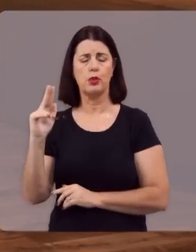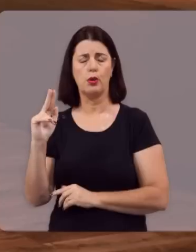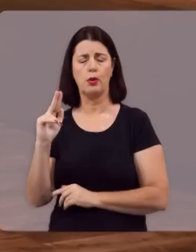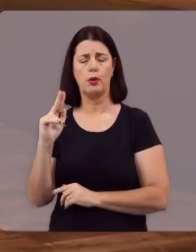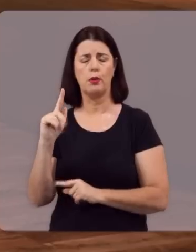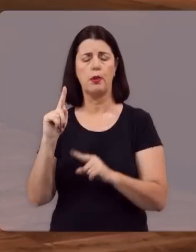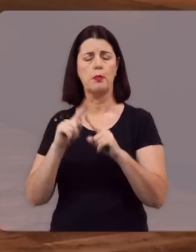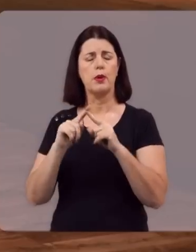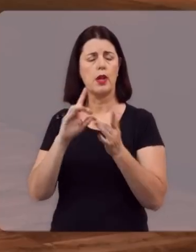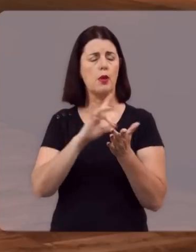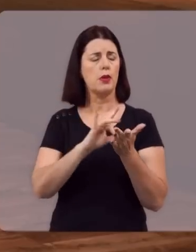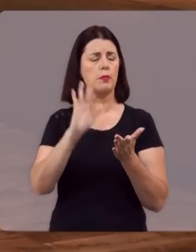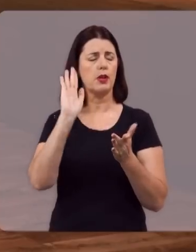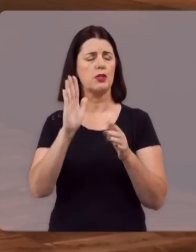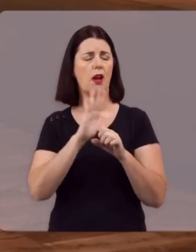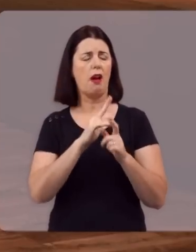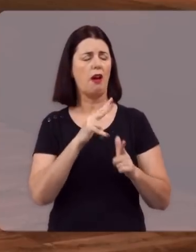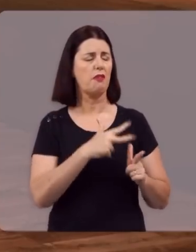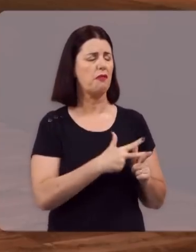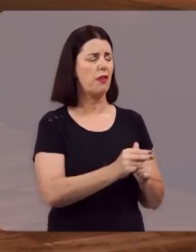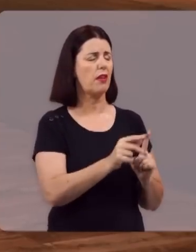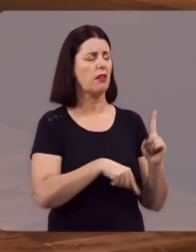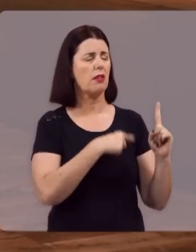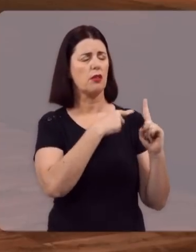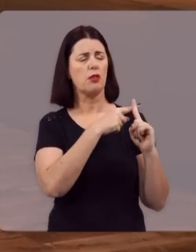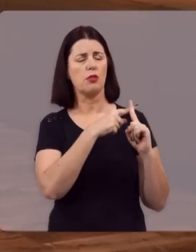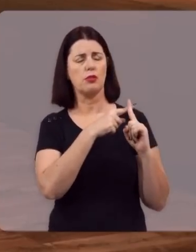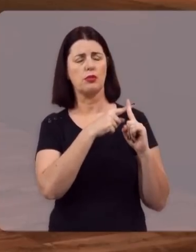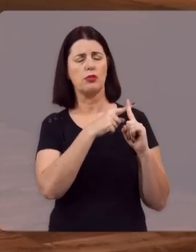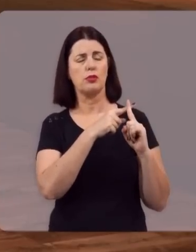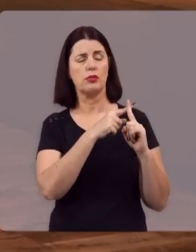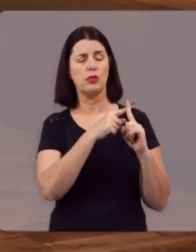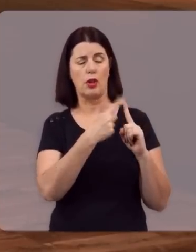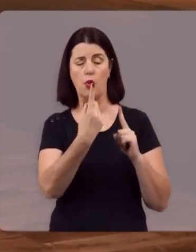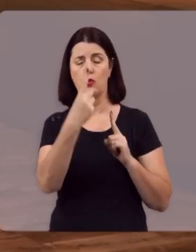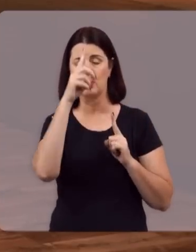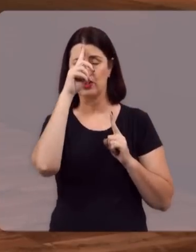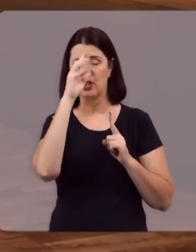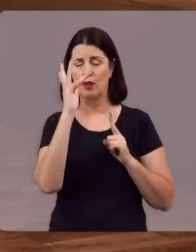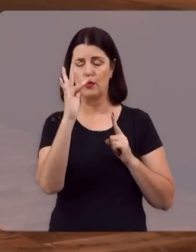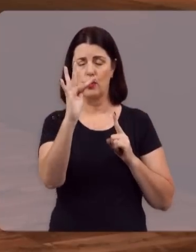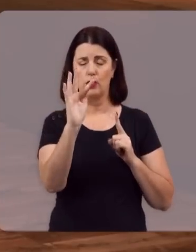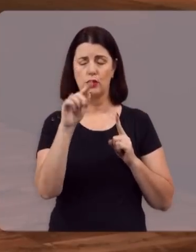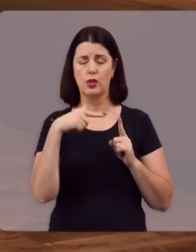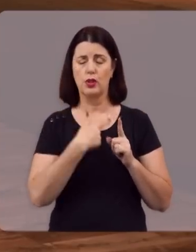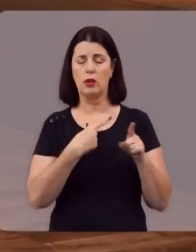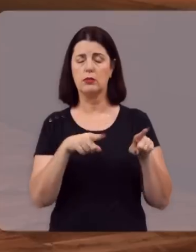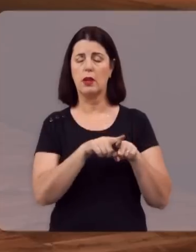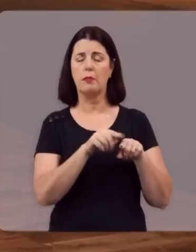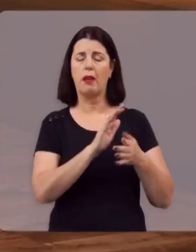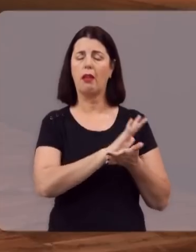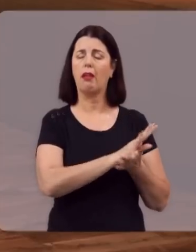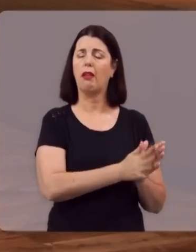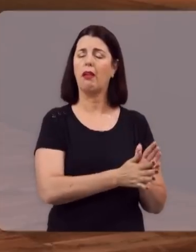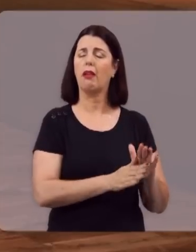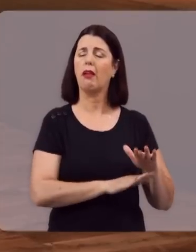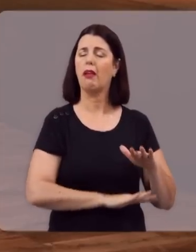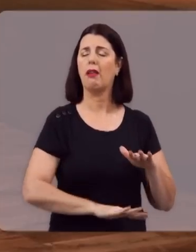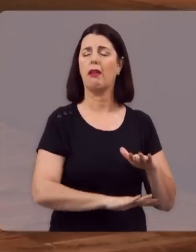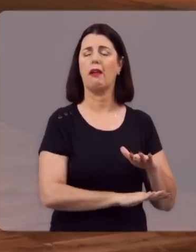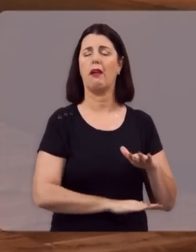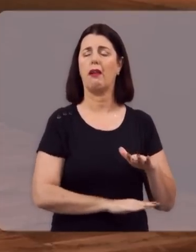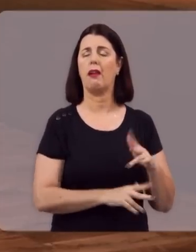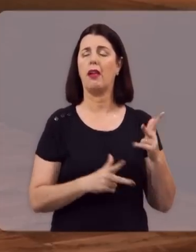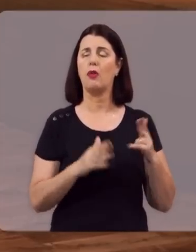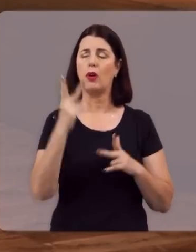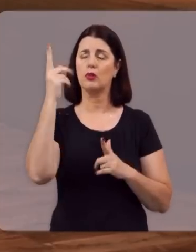teu nome porque o inimigo já foi vencido na cruz. E haverá um dia em que nós colocaremos também o inimigo debaixo dos nossos